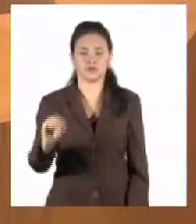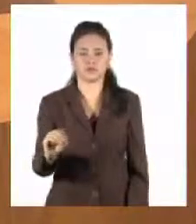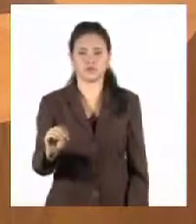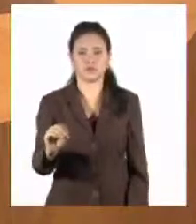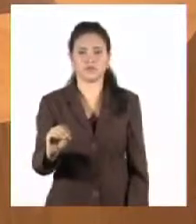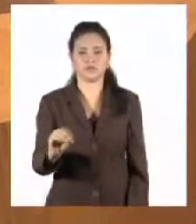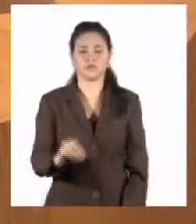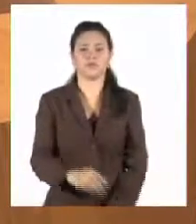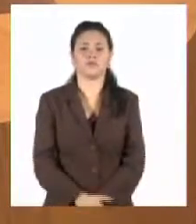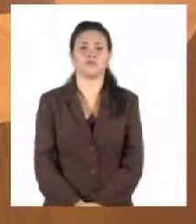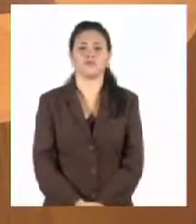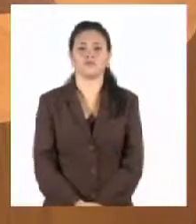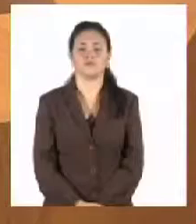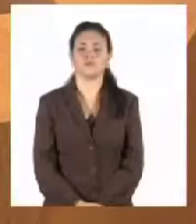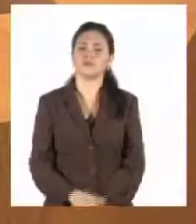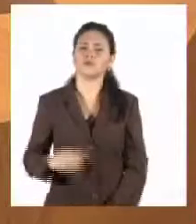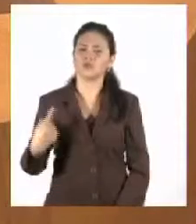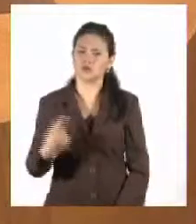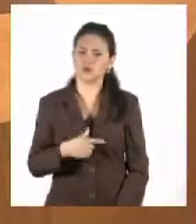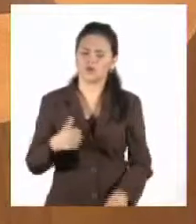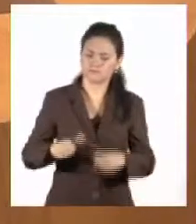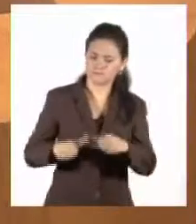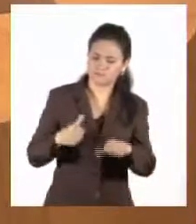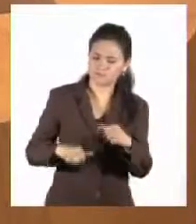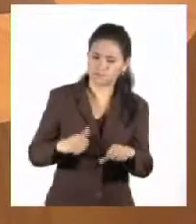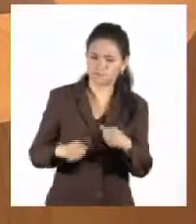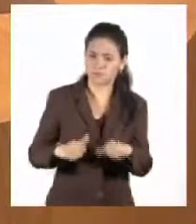discutimos, ouvimos membros